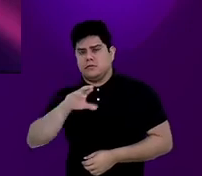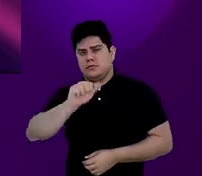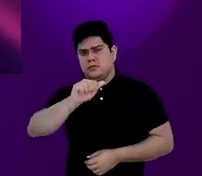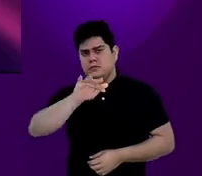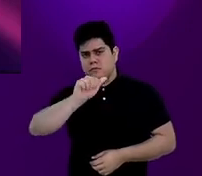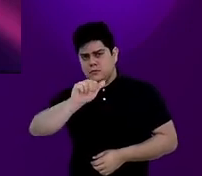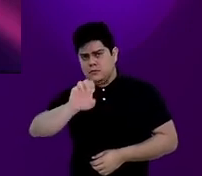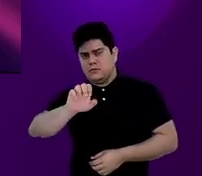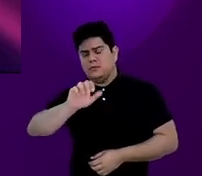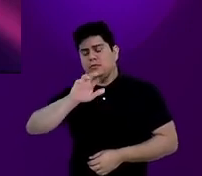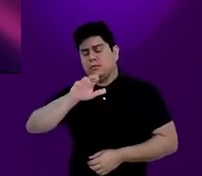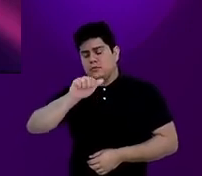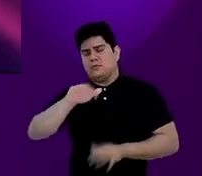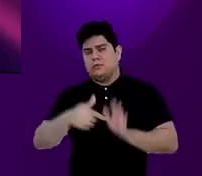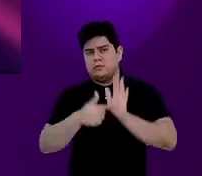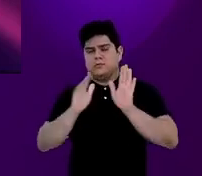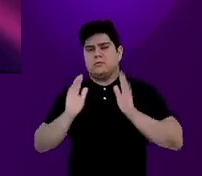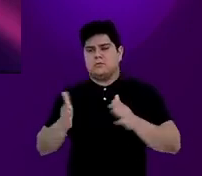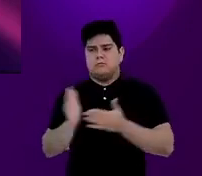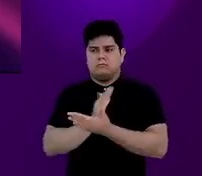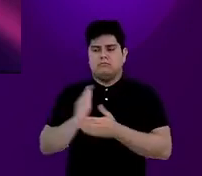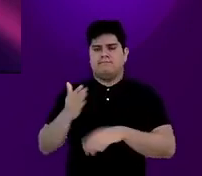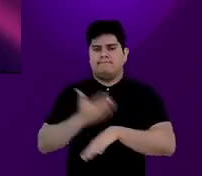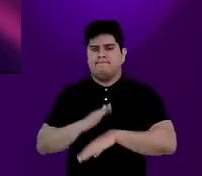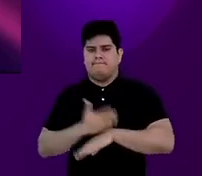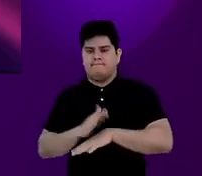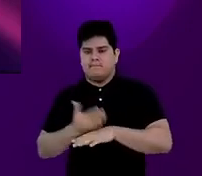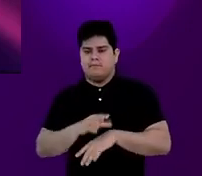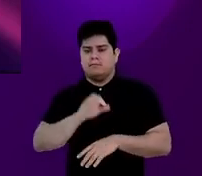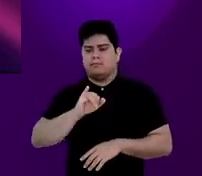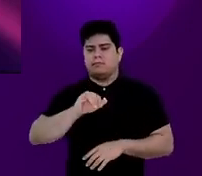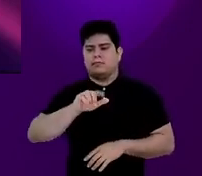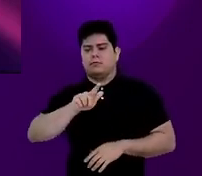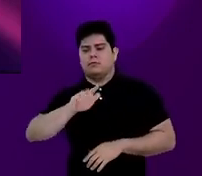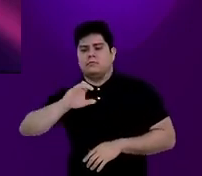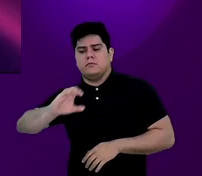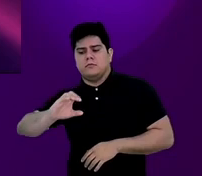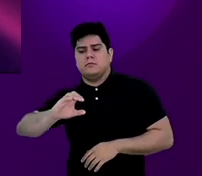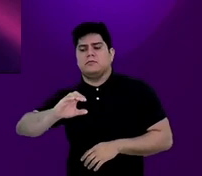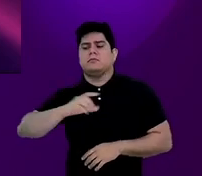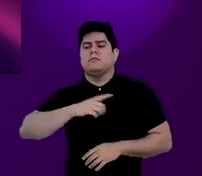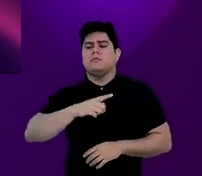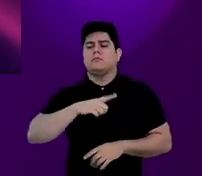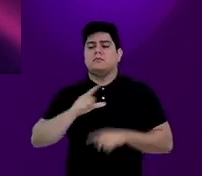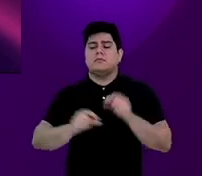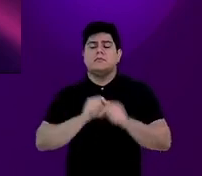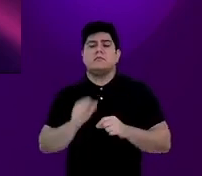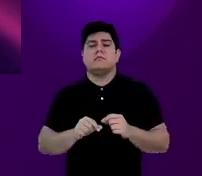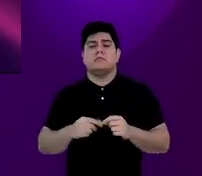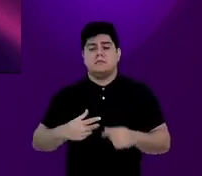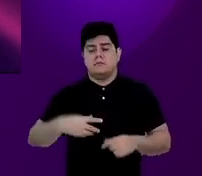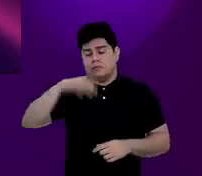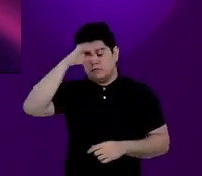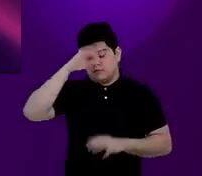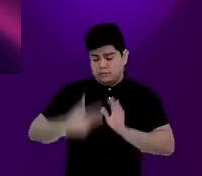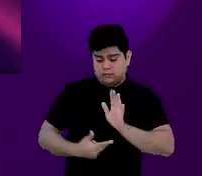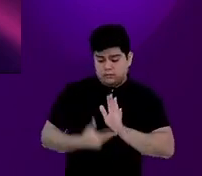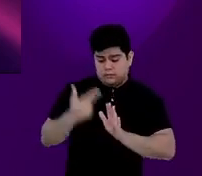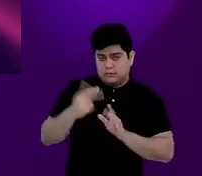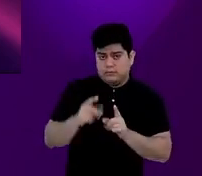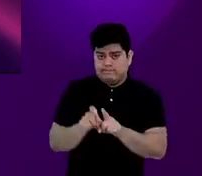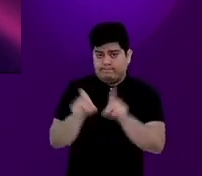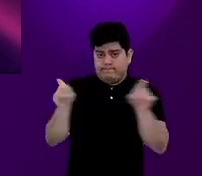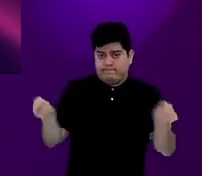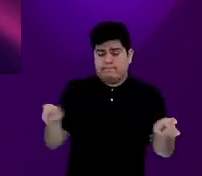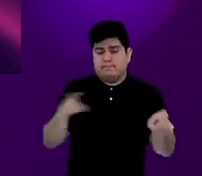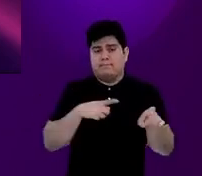algumas questões práticas do ICG, quer dizer, do verde fluorescente, e na ginecologia oncológica, além da